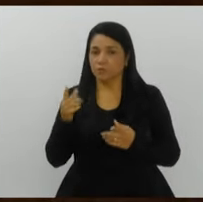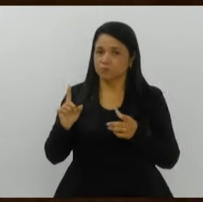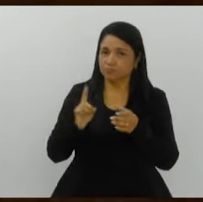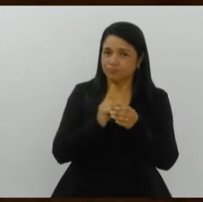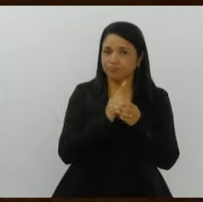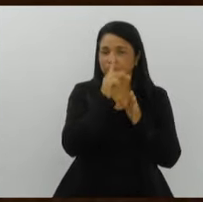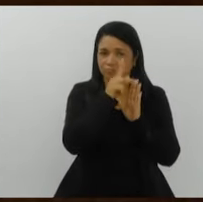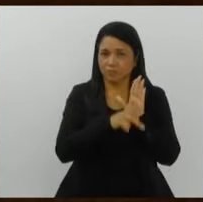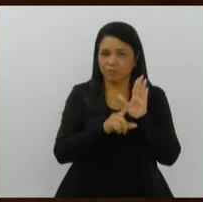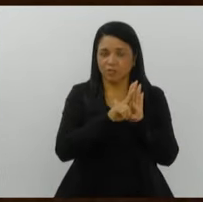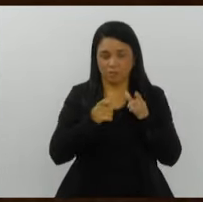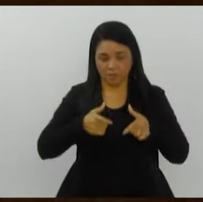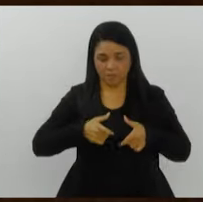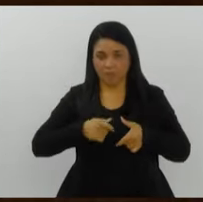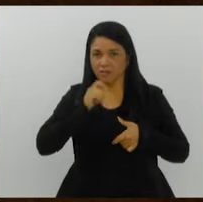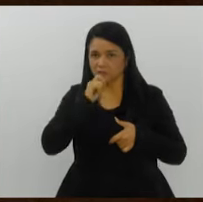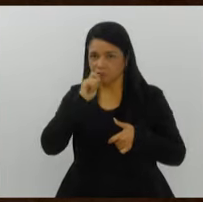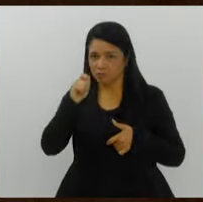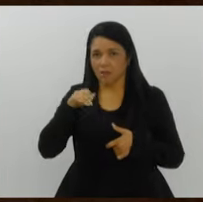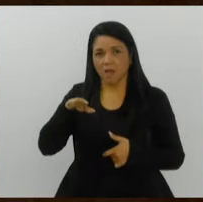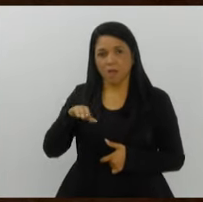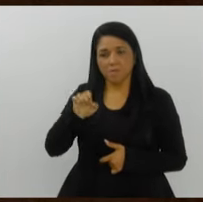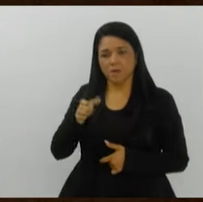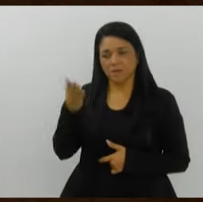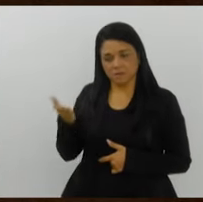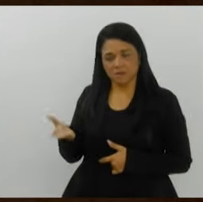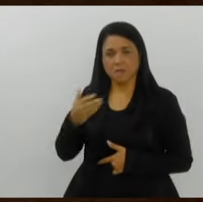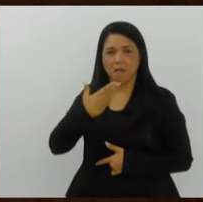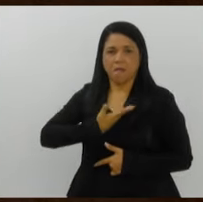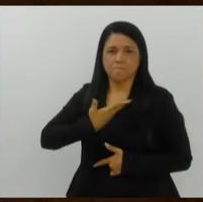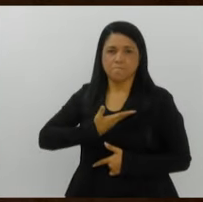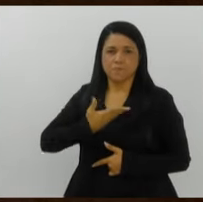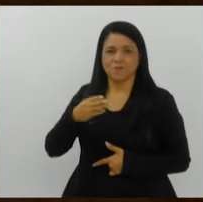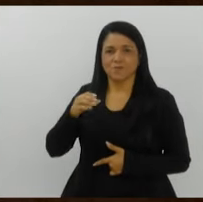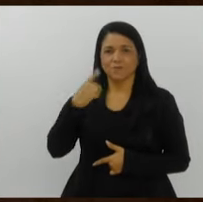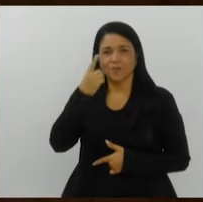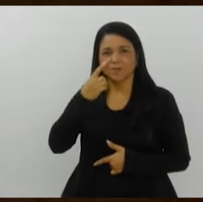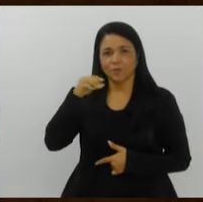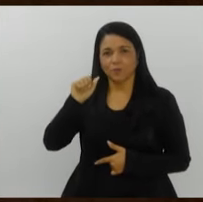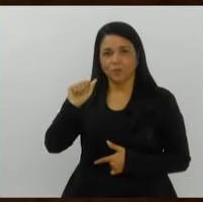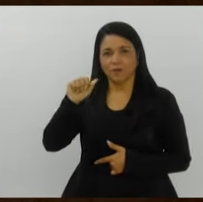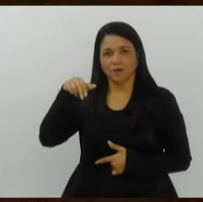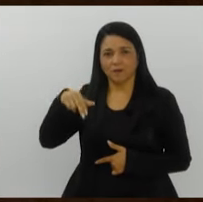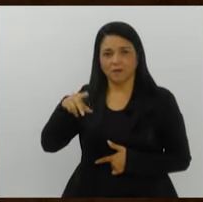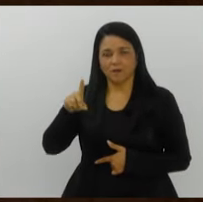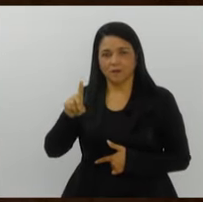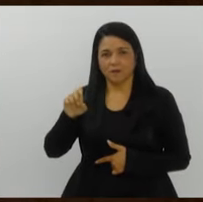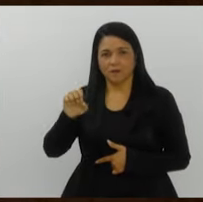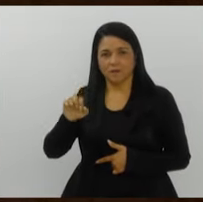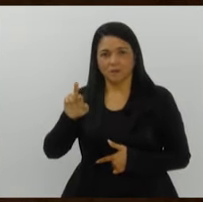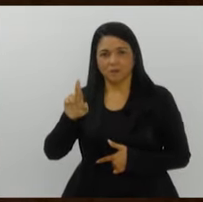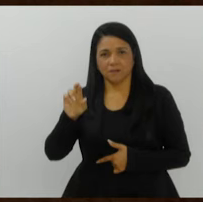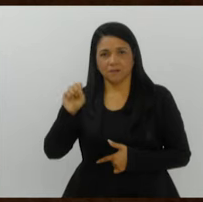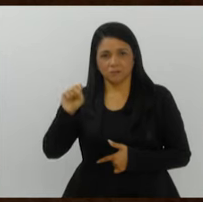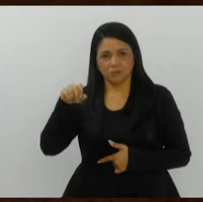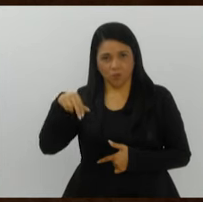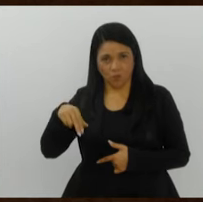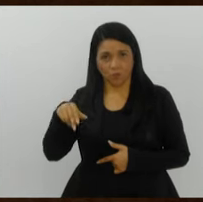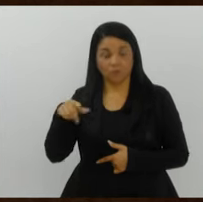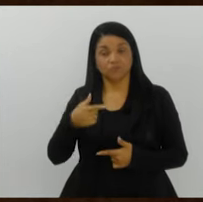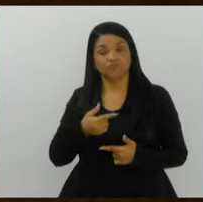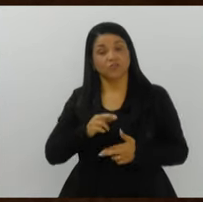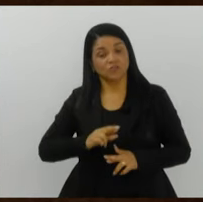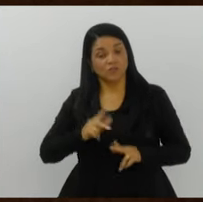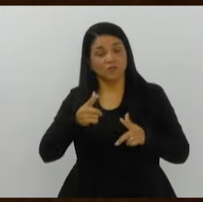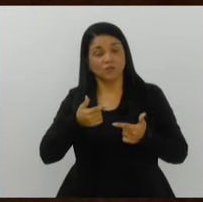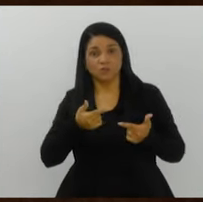projeto, dessa medalha Tiradentes, a mãe desse grande amigo e grande parlamentar. Diferente, doutor Serginho, de